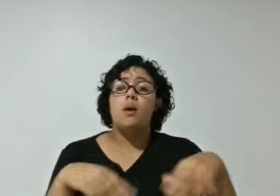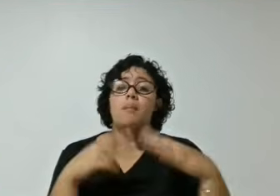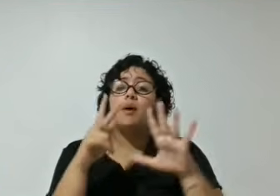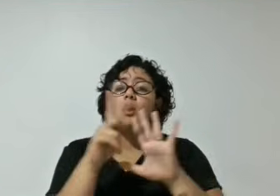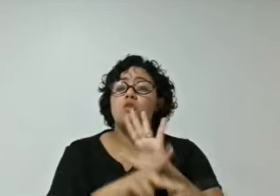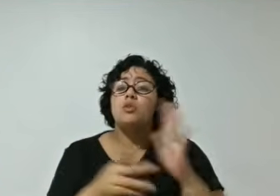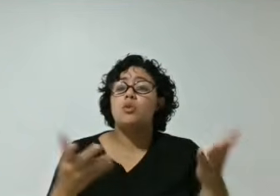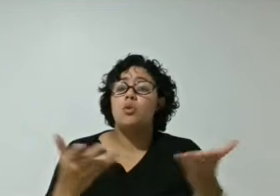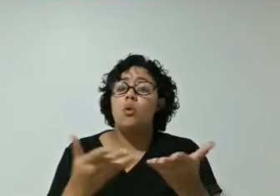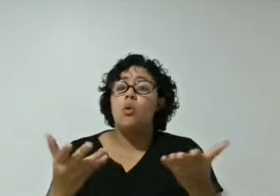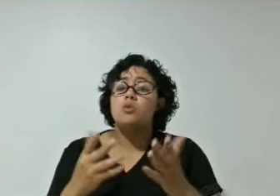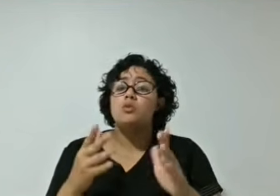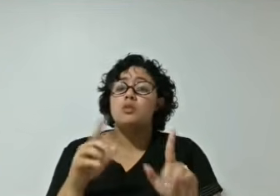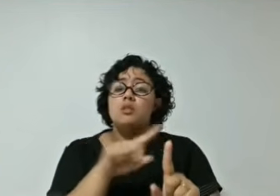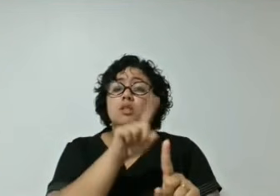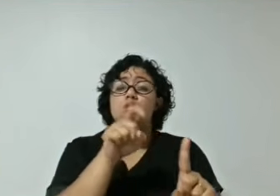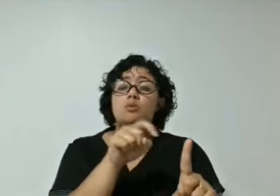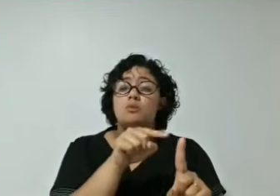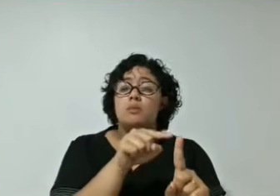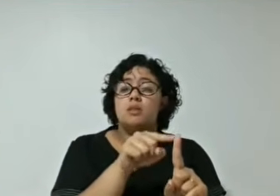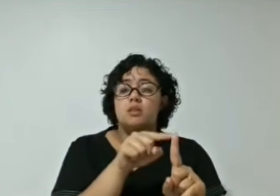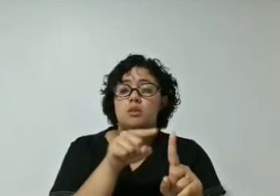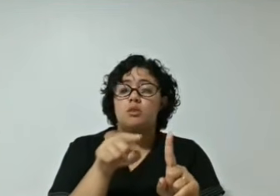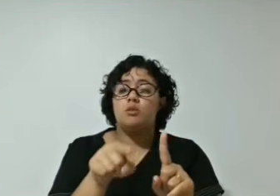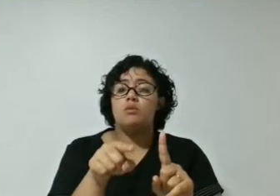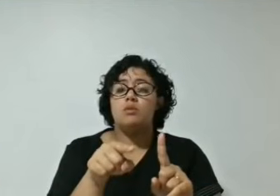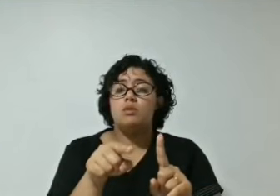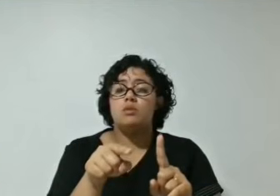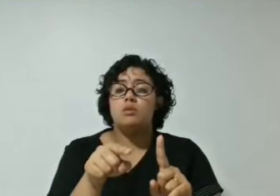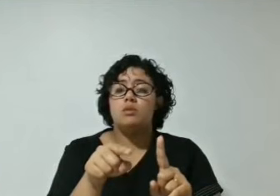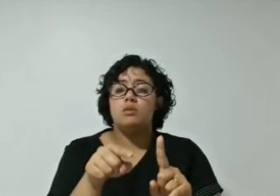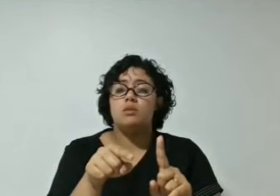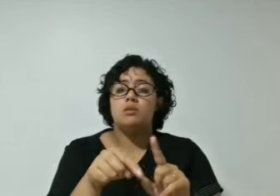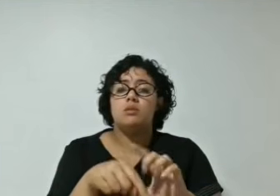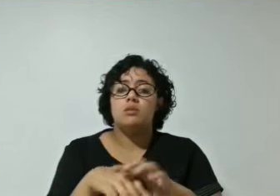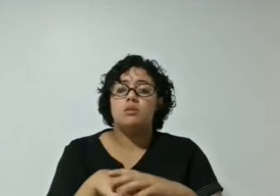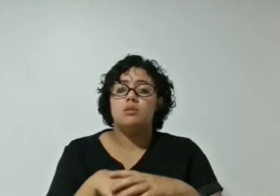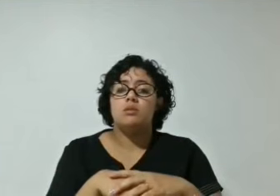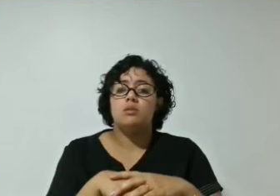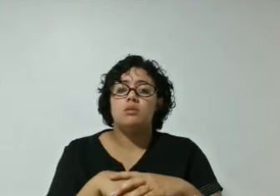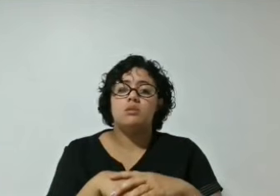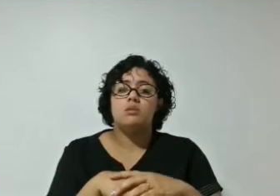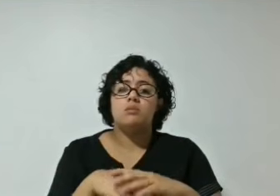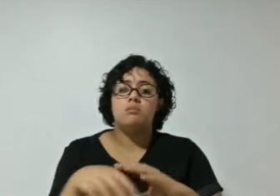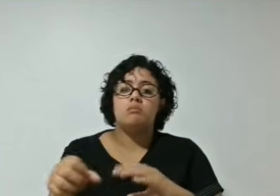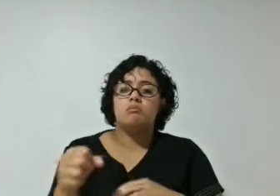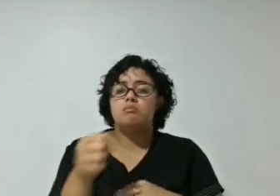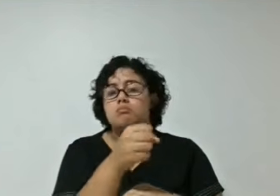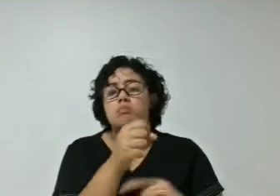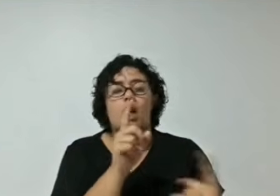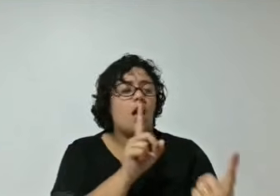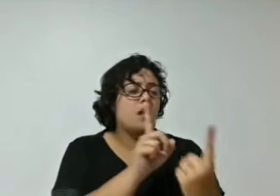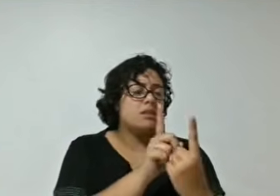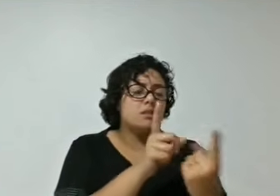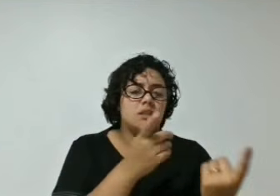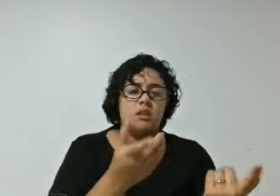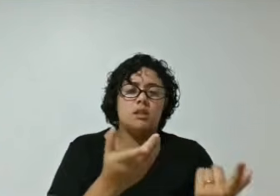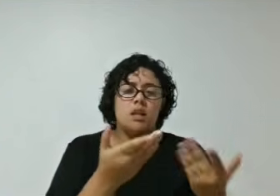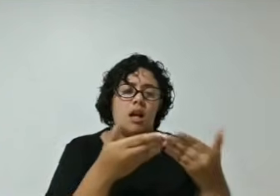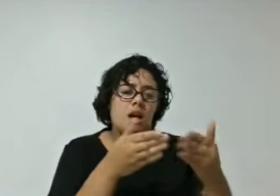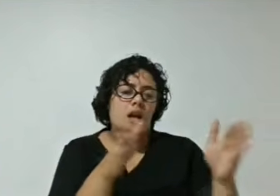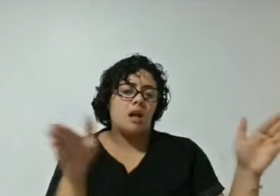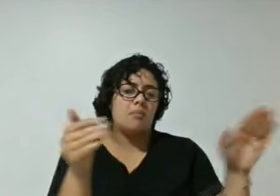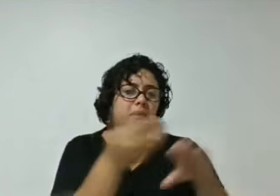assim, específicos que vocês atendem o público de forma geral, mas que tem uma ampla